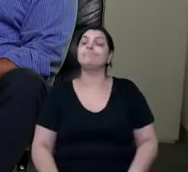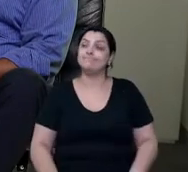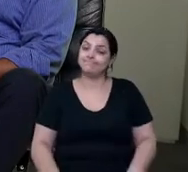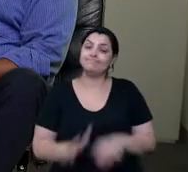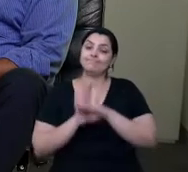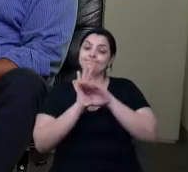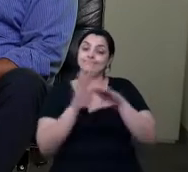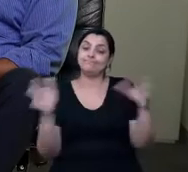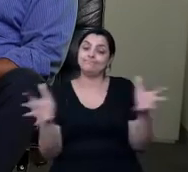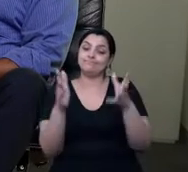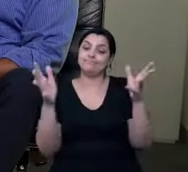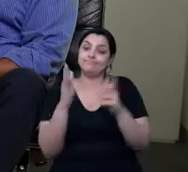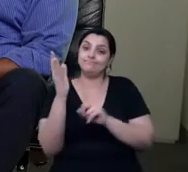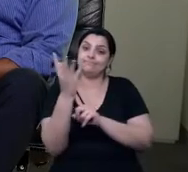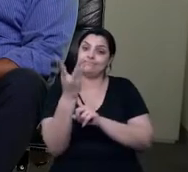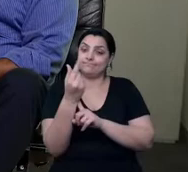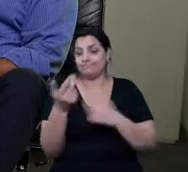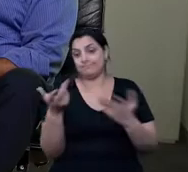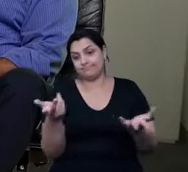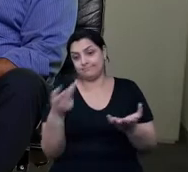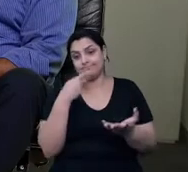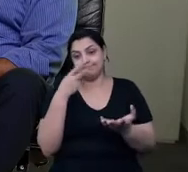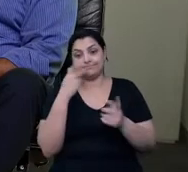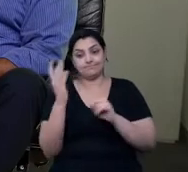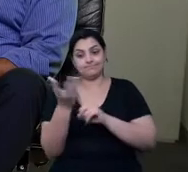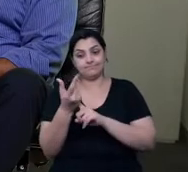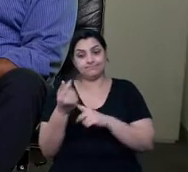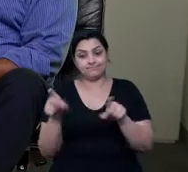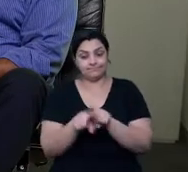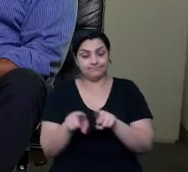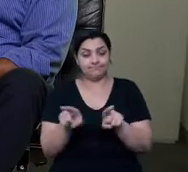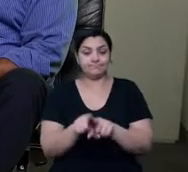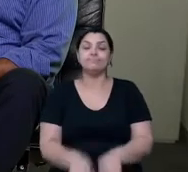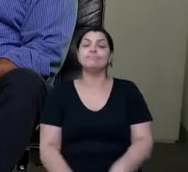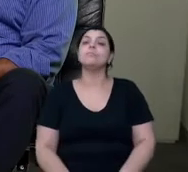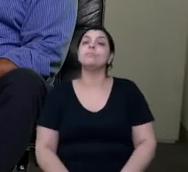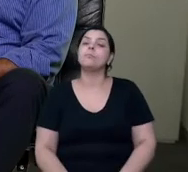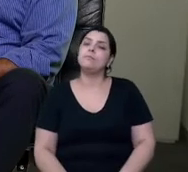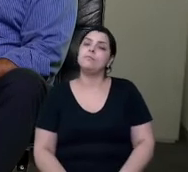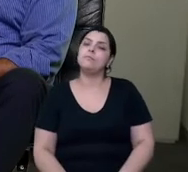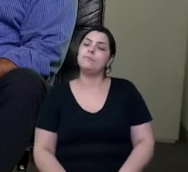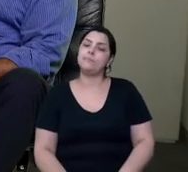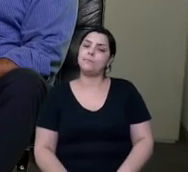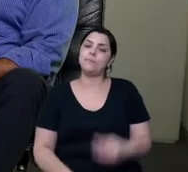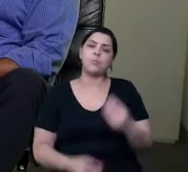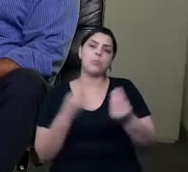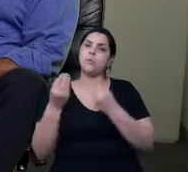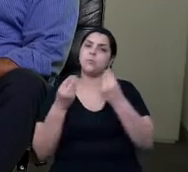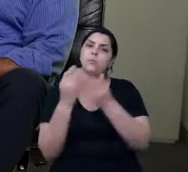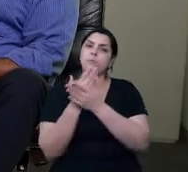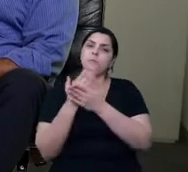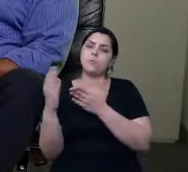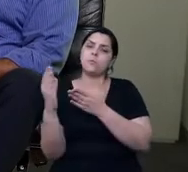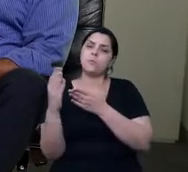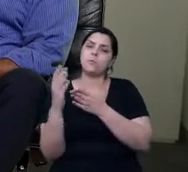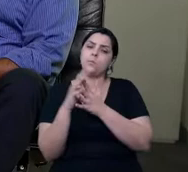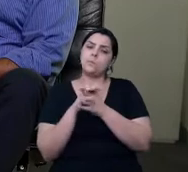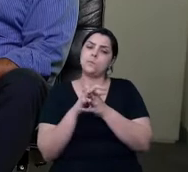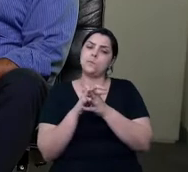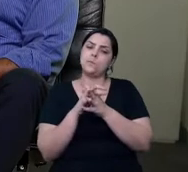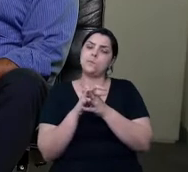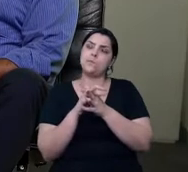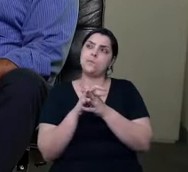sua arte. E vamos falar sobre a sua arte. Como foi que você começou, então, nessa